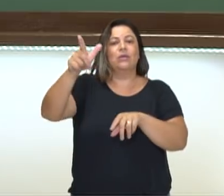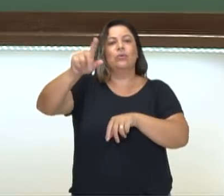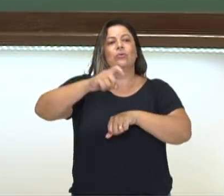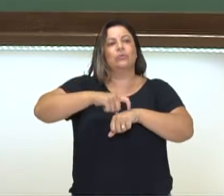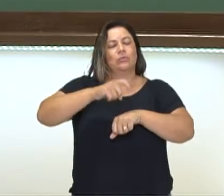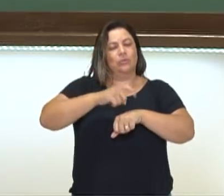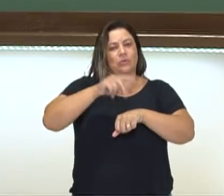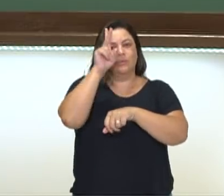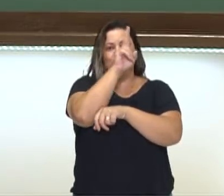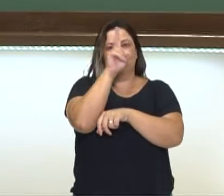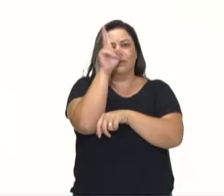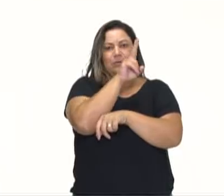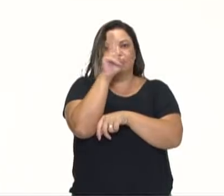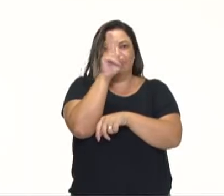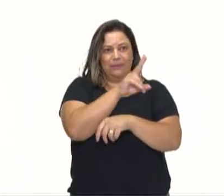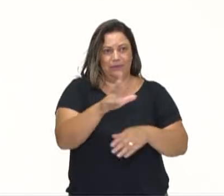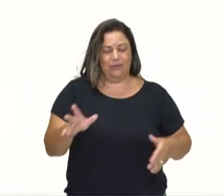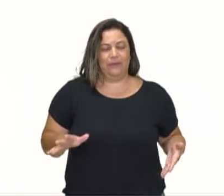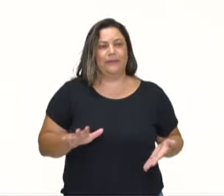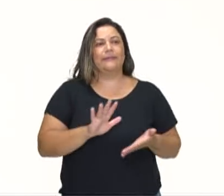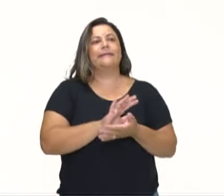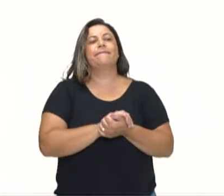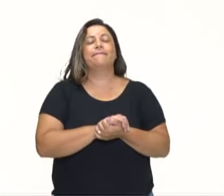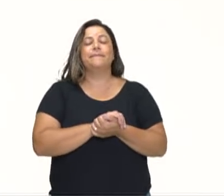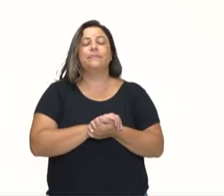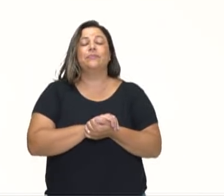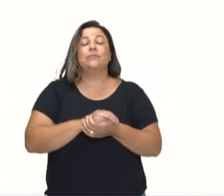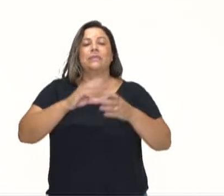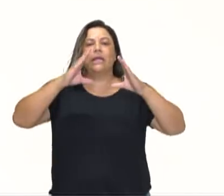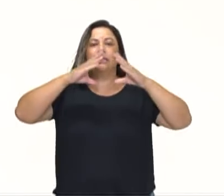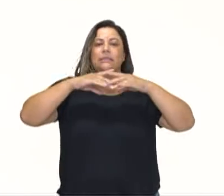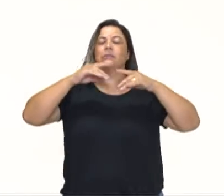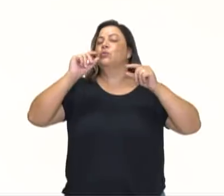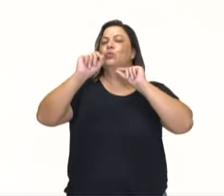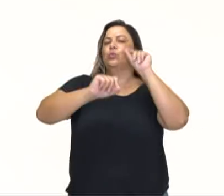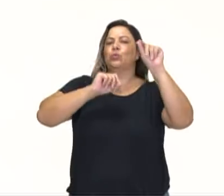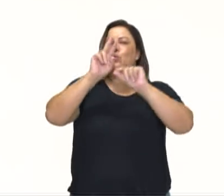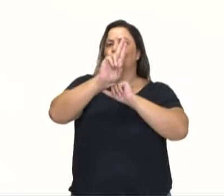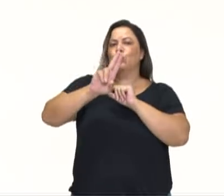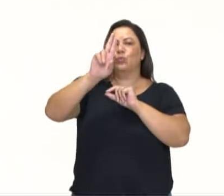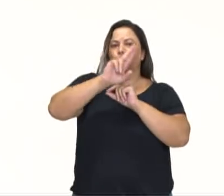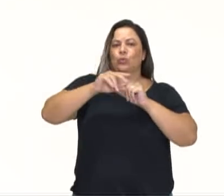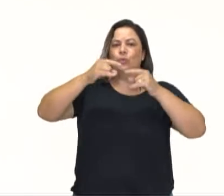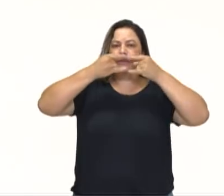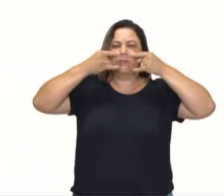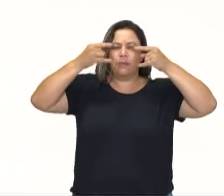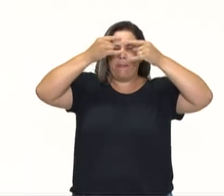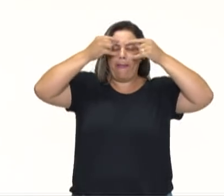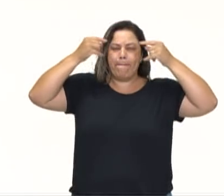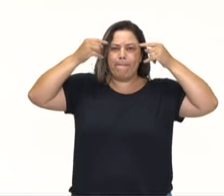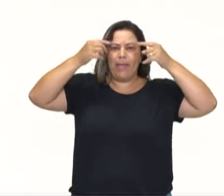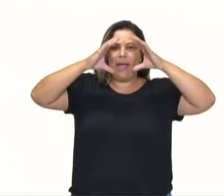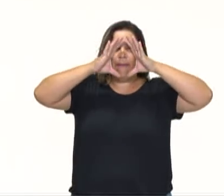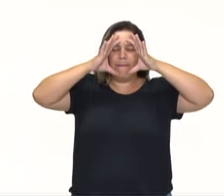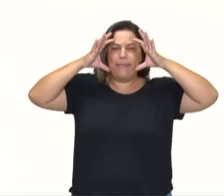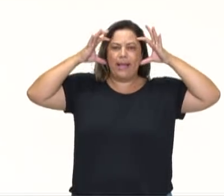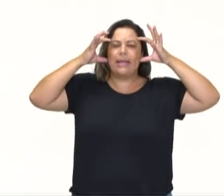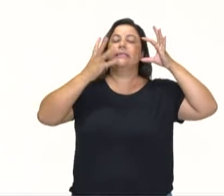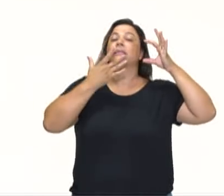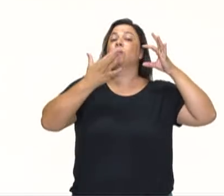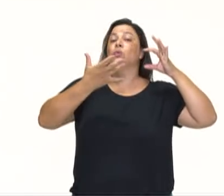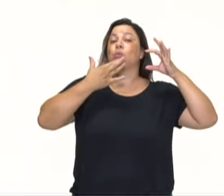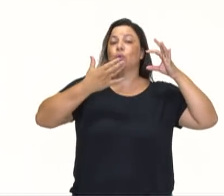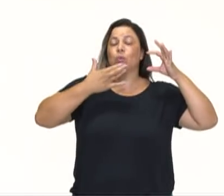históricos. Os cavaleiros usam máscaras e roupas coloridas. Seus cavalos também são